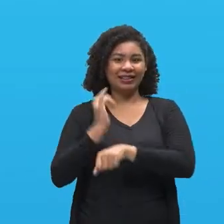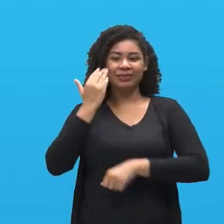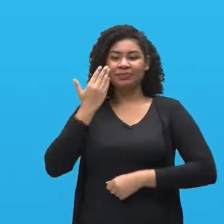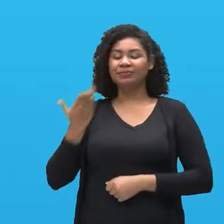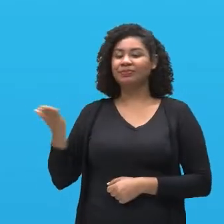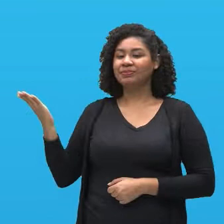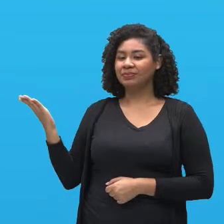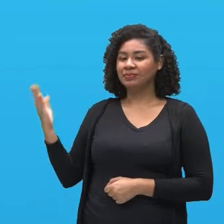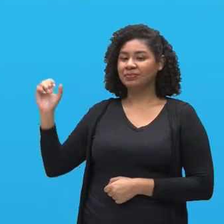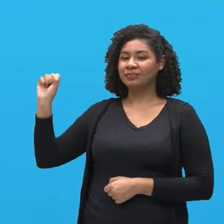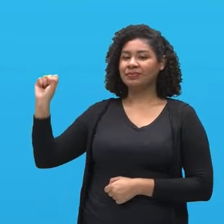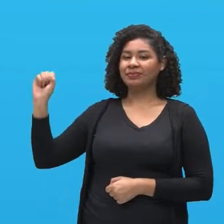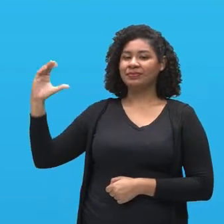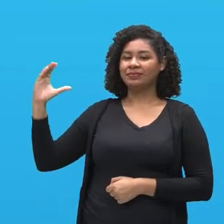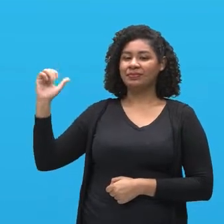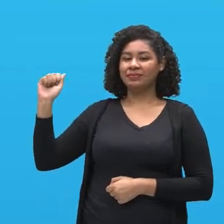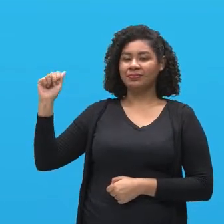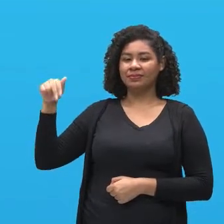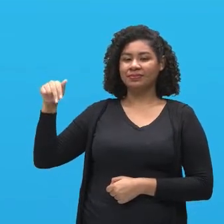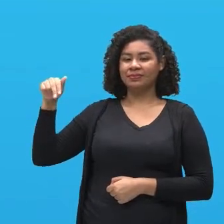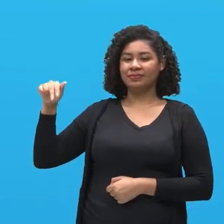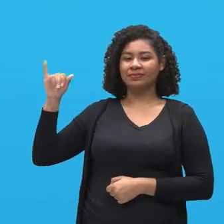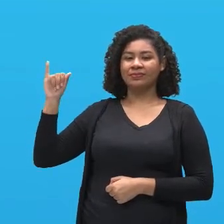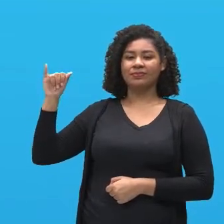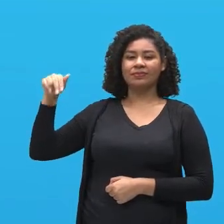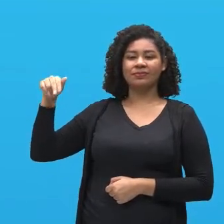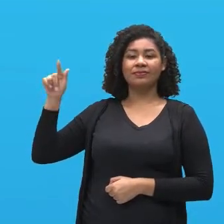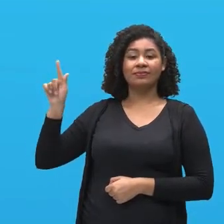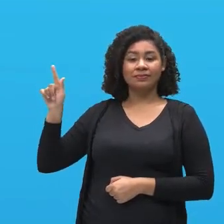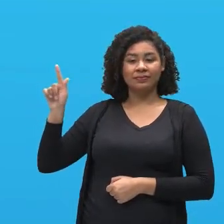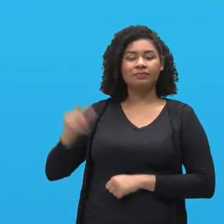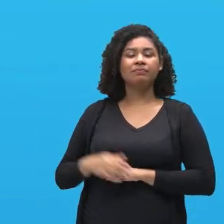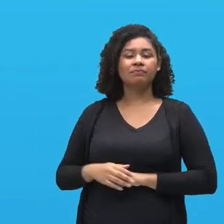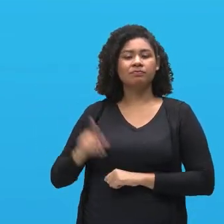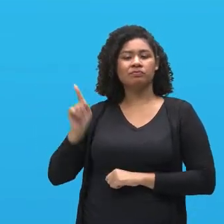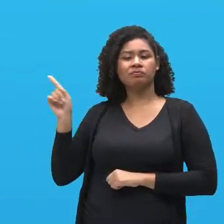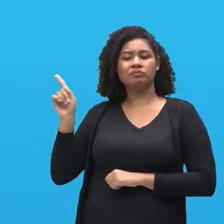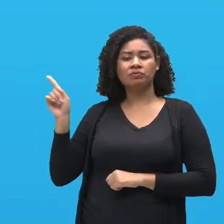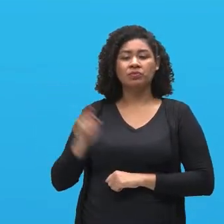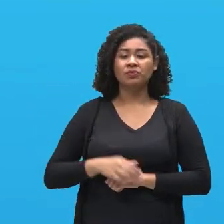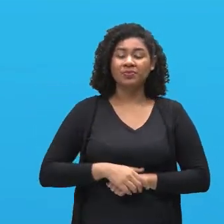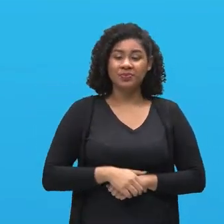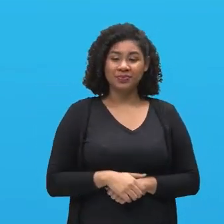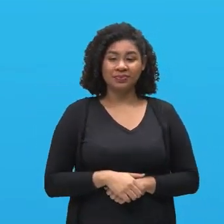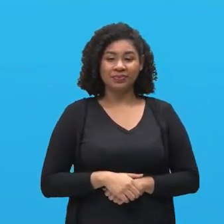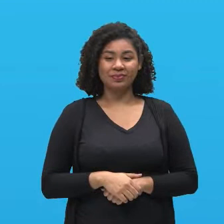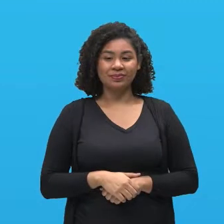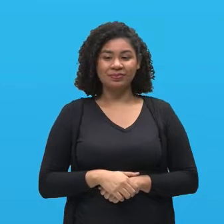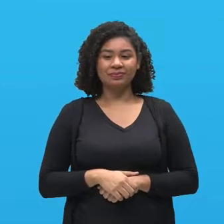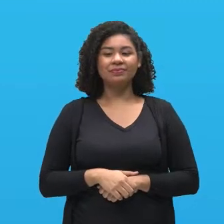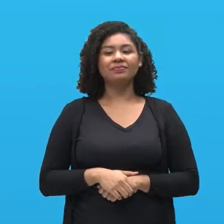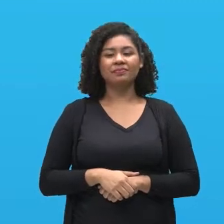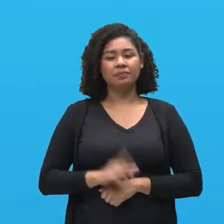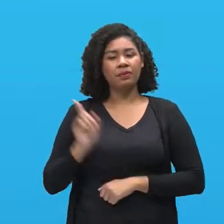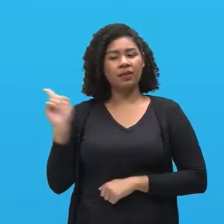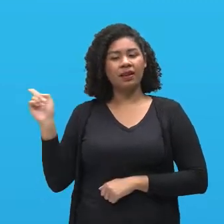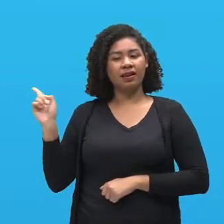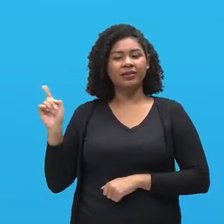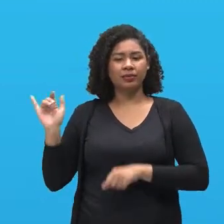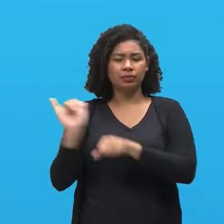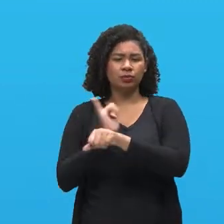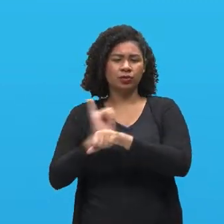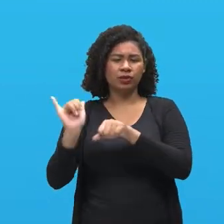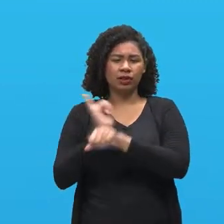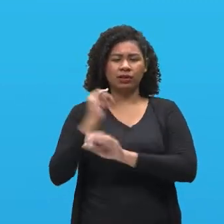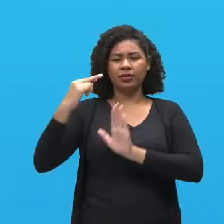no scanning. E primeiro eu quero falar para vocês sobre o nome dessa estratégia de leitura, né? O scan, esse verbo em